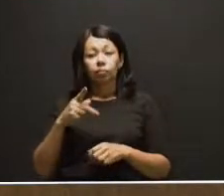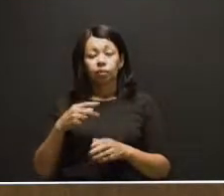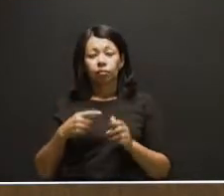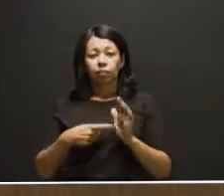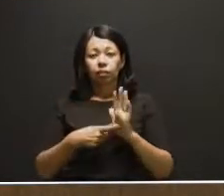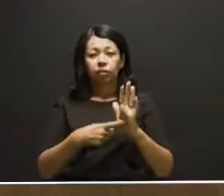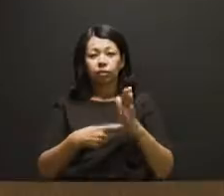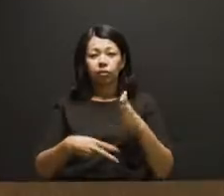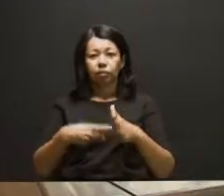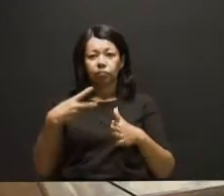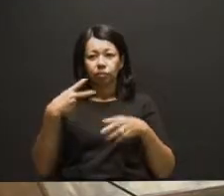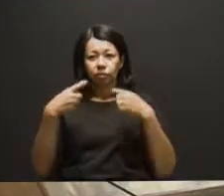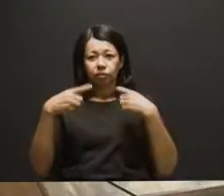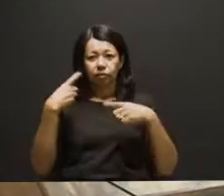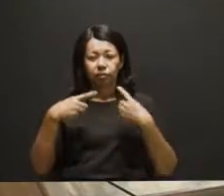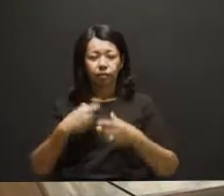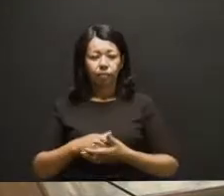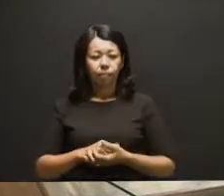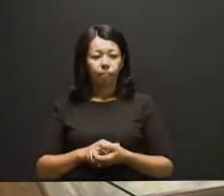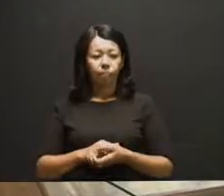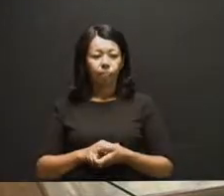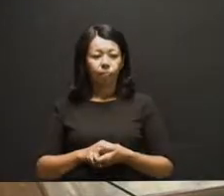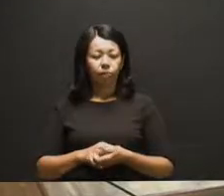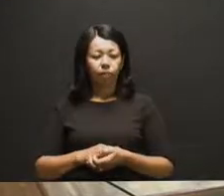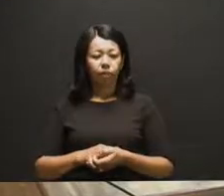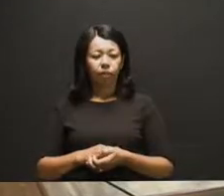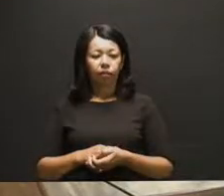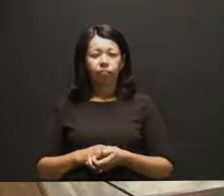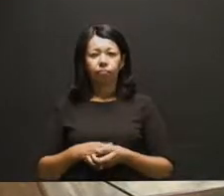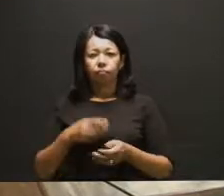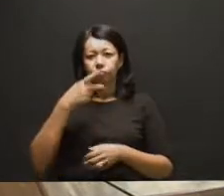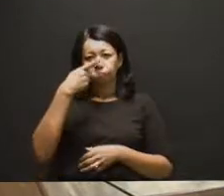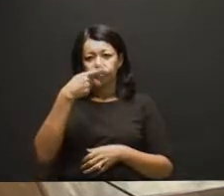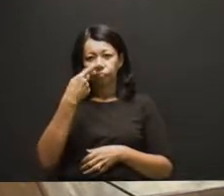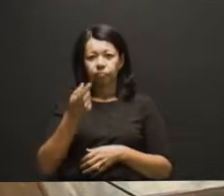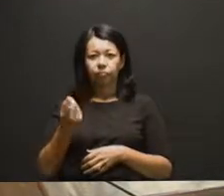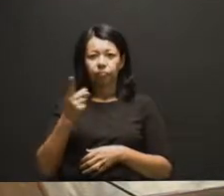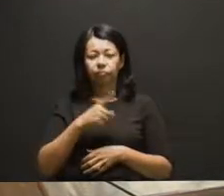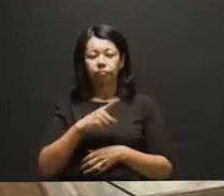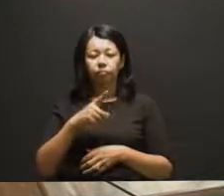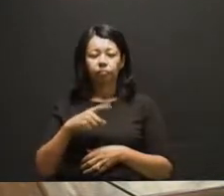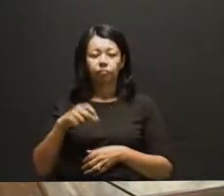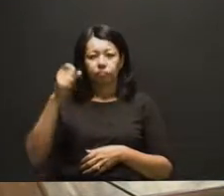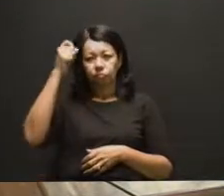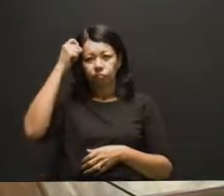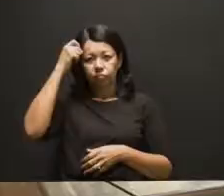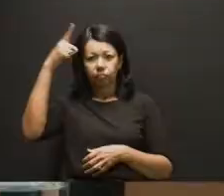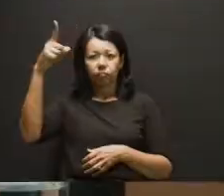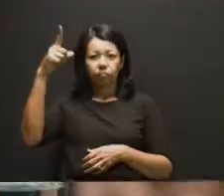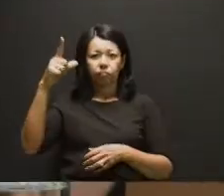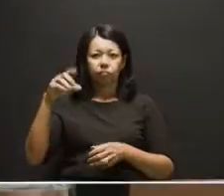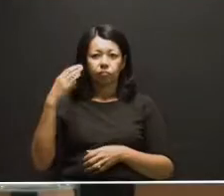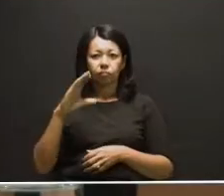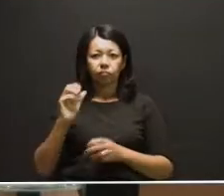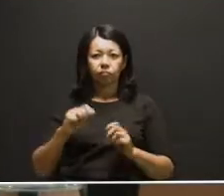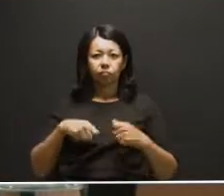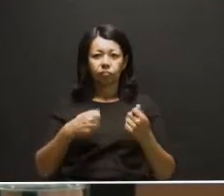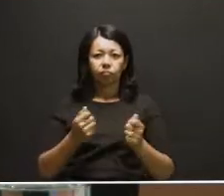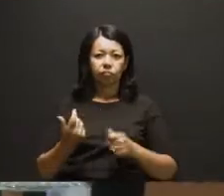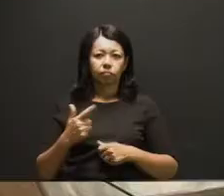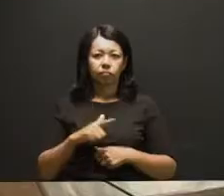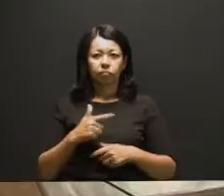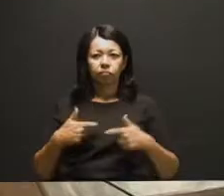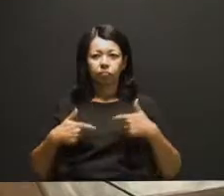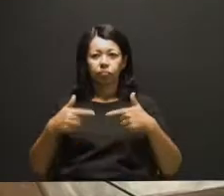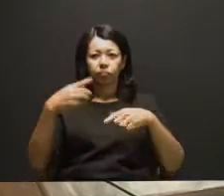segunda discussão dispõe sobre o sistema municipal de cultura de cubatão e dá outras providências